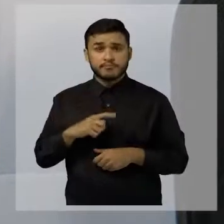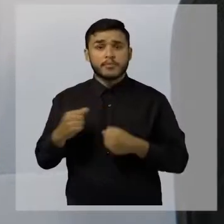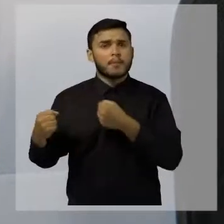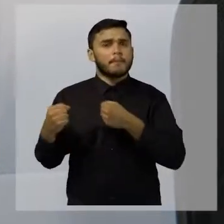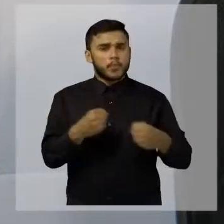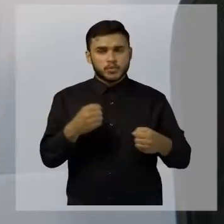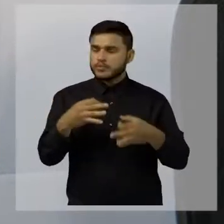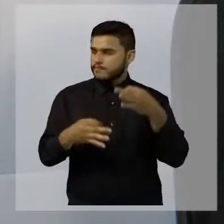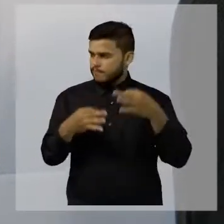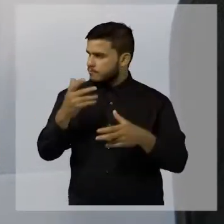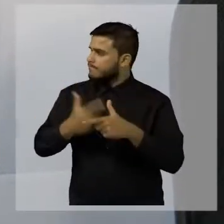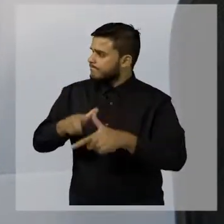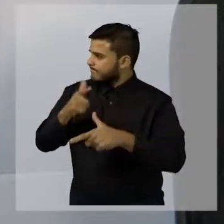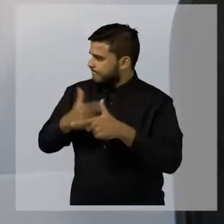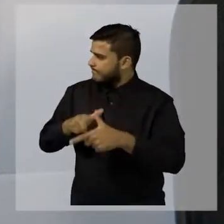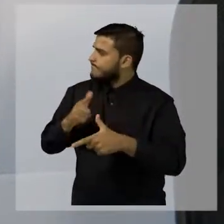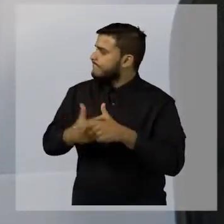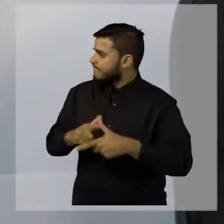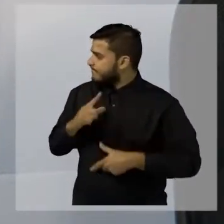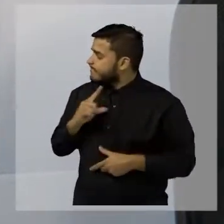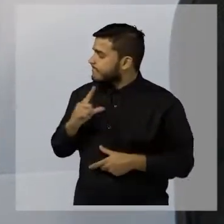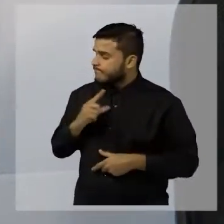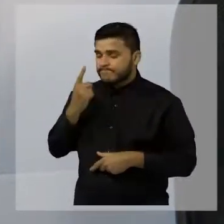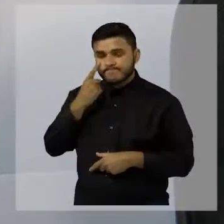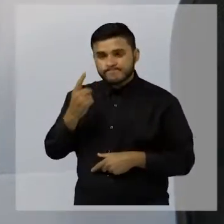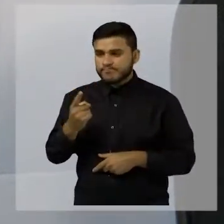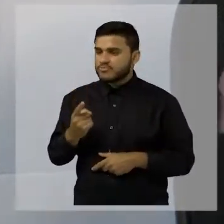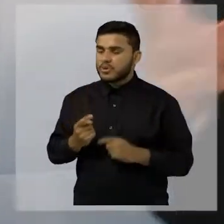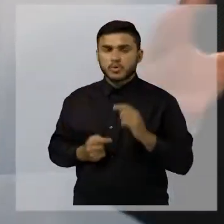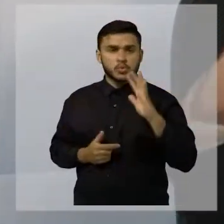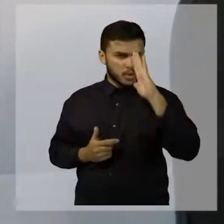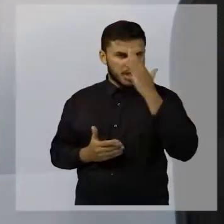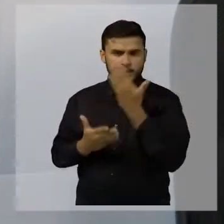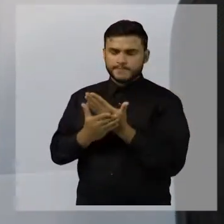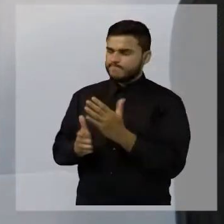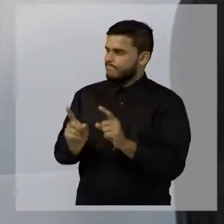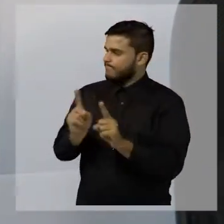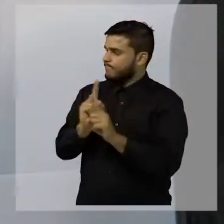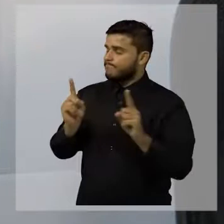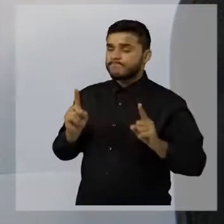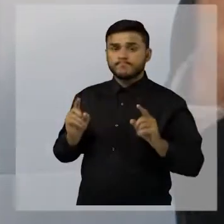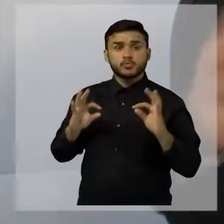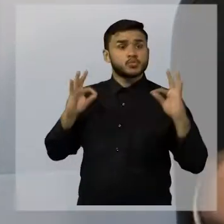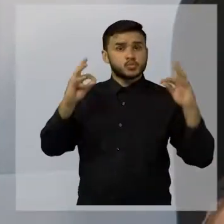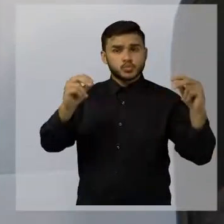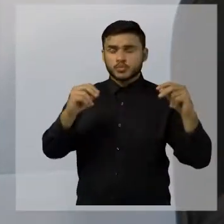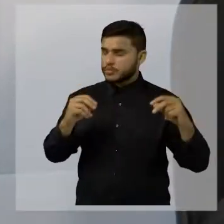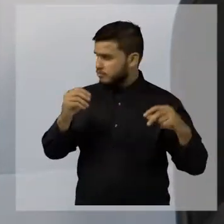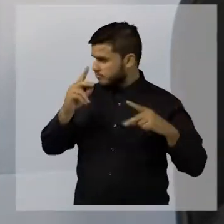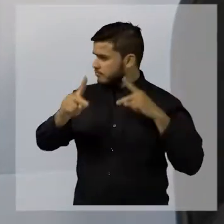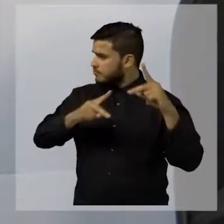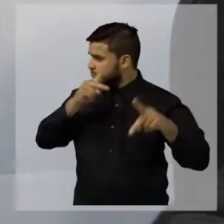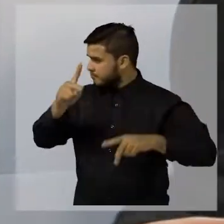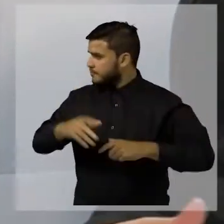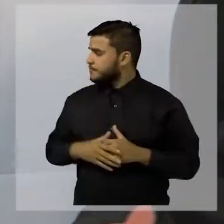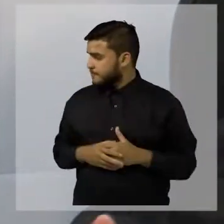Tribunal Federal, latente, de descredibilidade perante a opinião pública. Você tem um Congresso que está